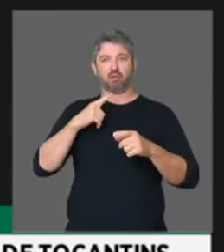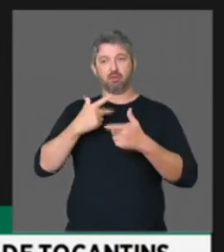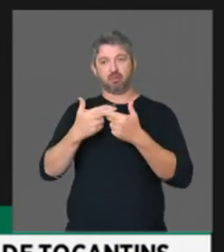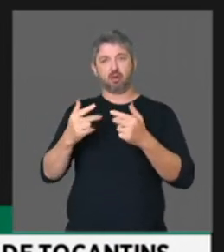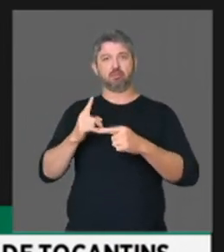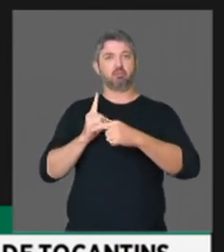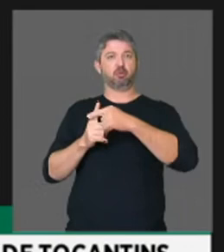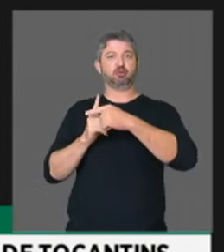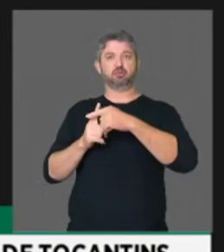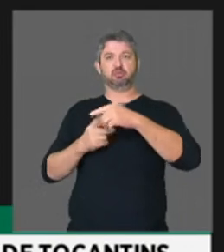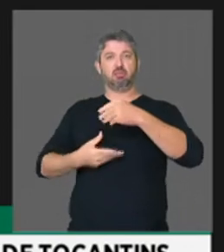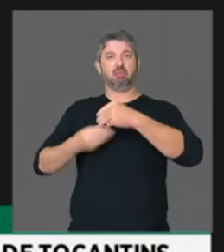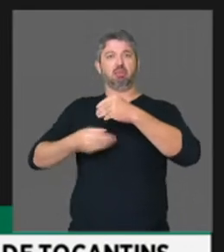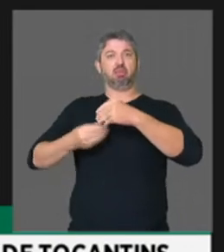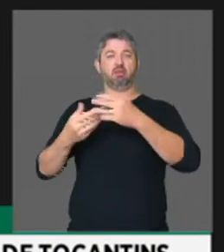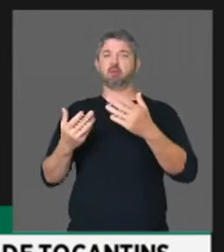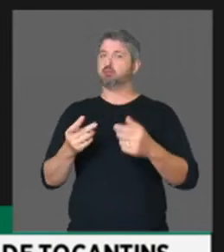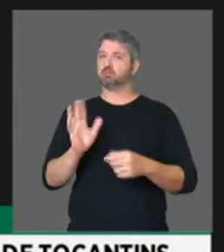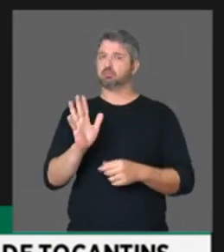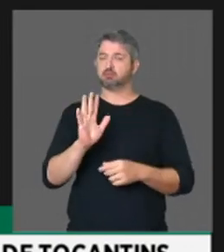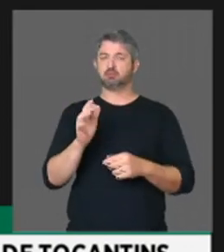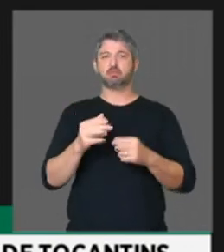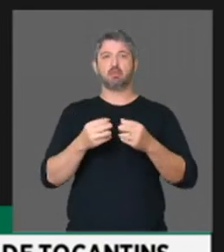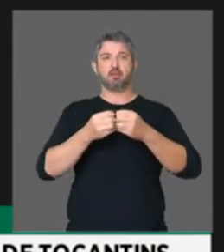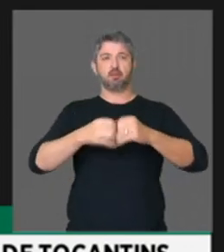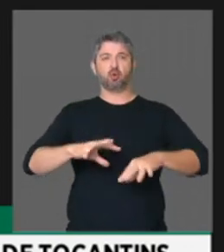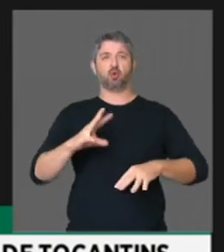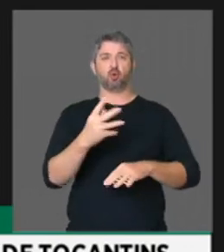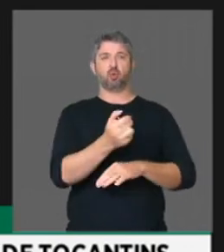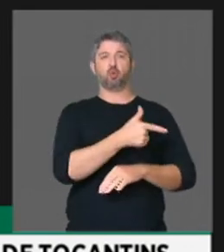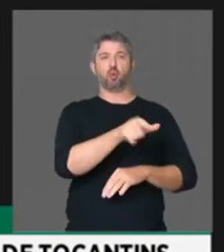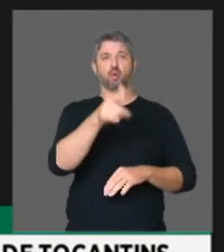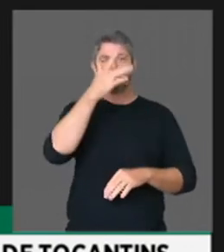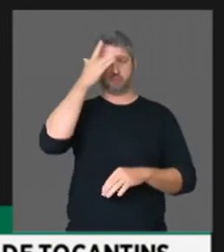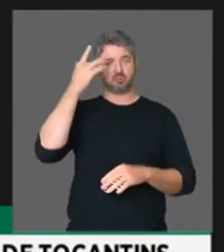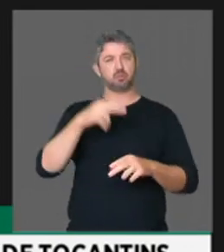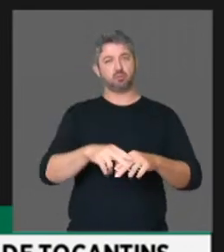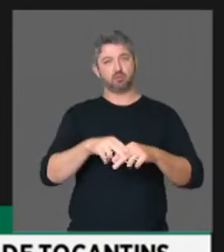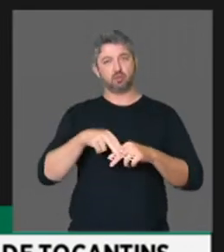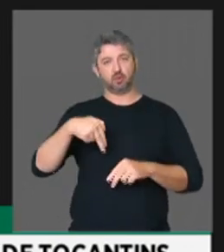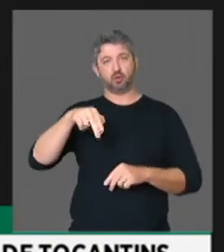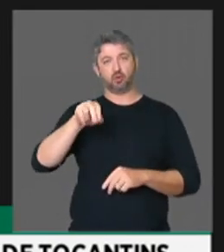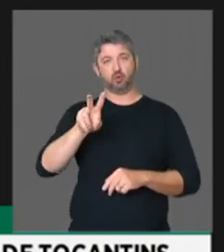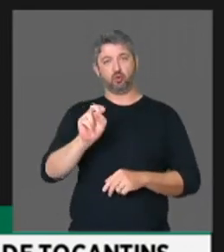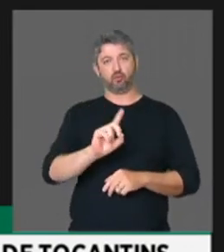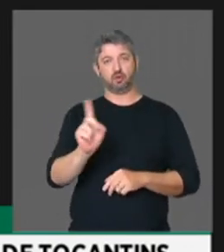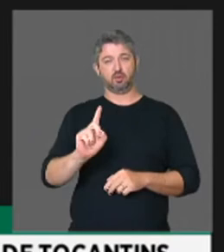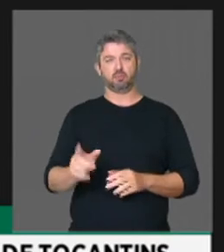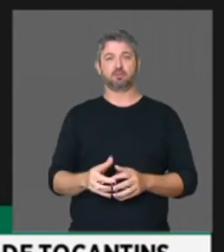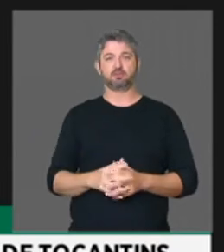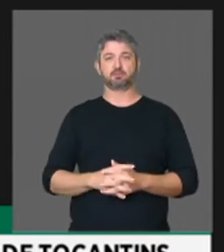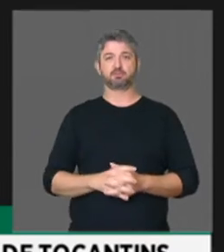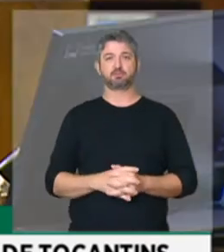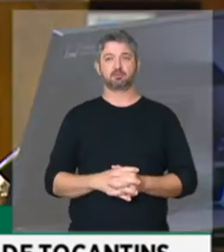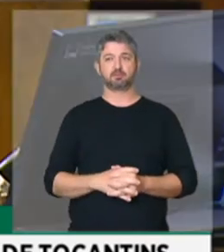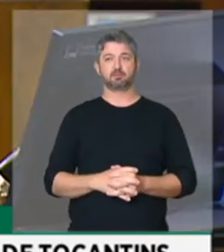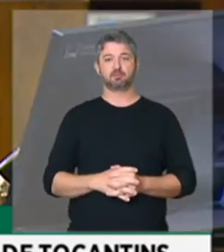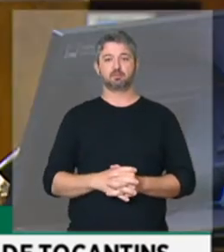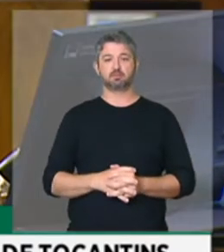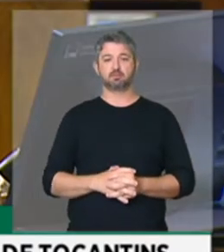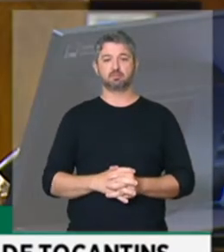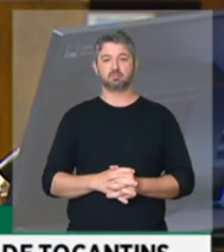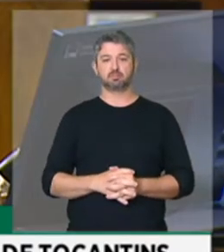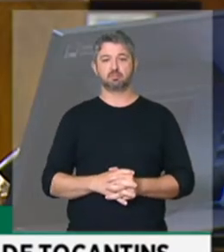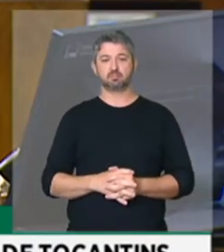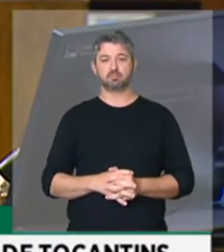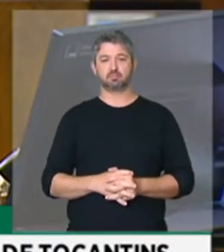tão específico e tão grande em detrimento de todos os demais. Por isso, o novo orienta não. Obrigado, presidente. Presidente, o PDT